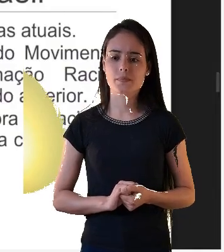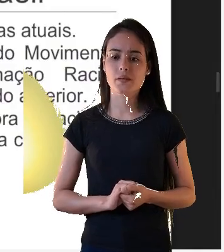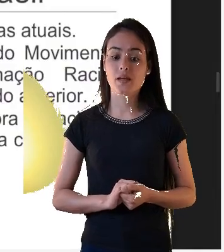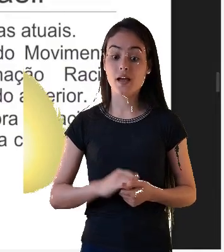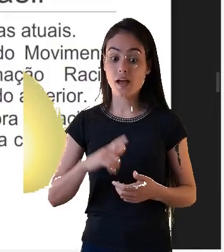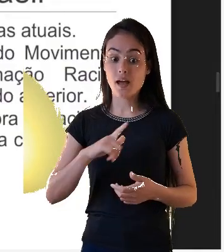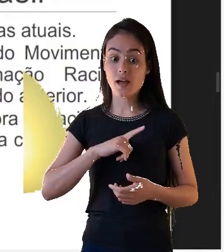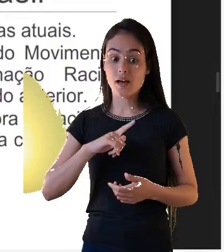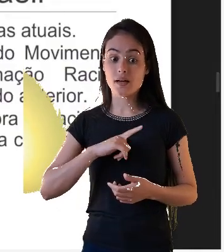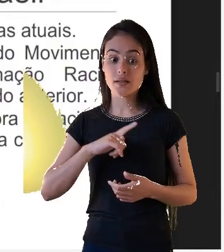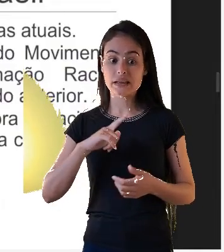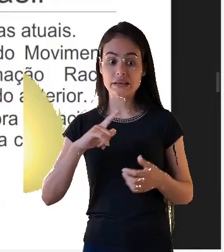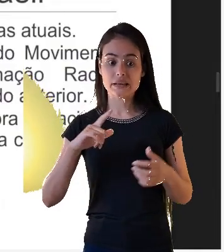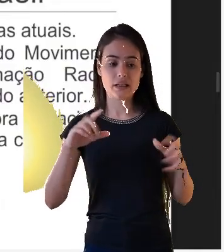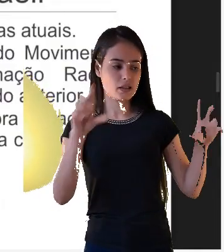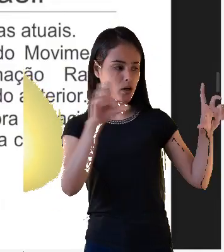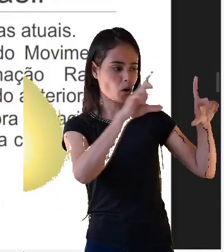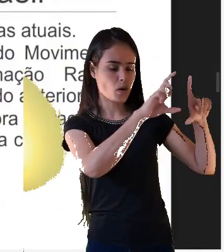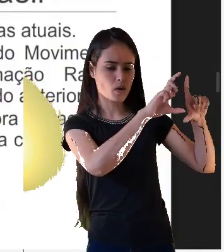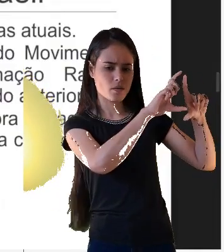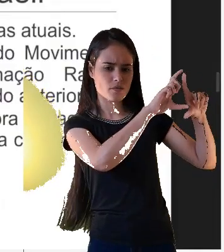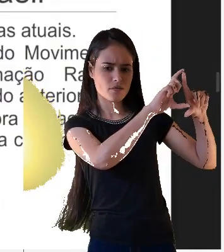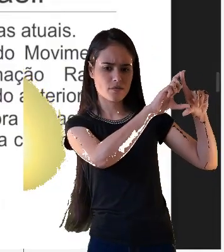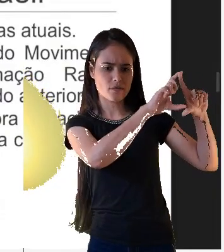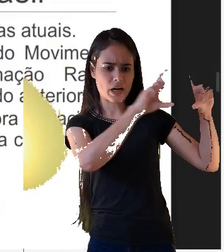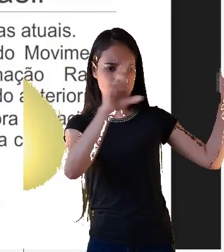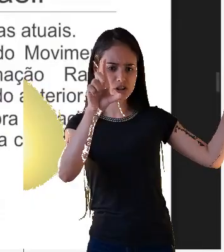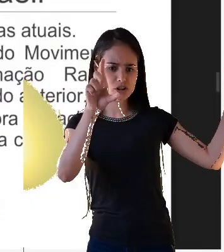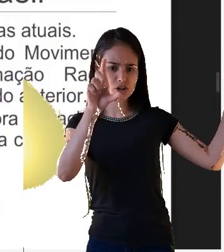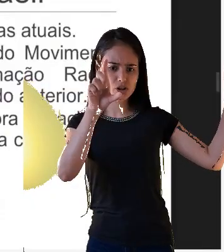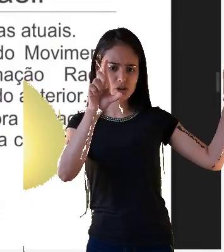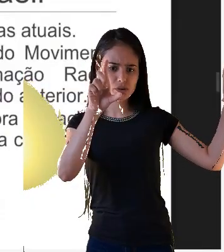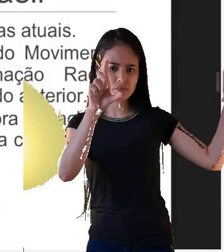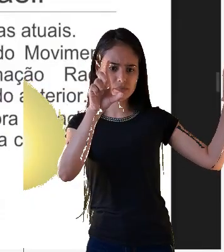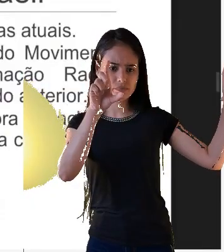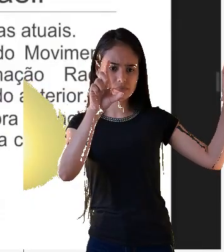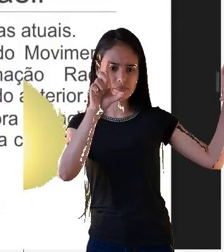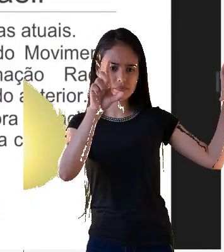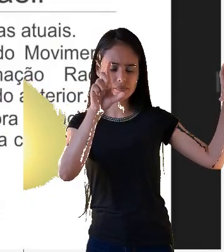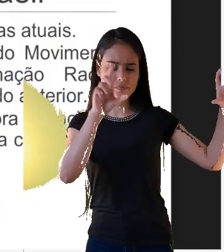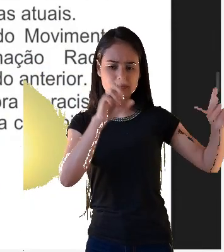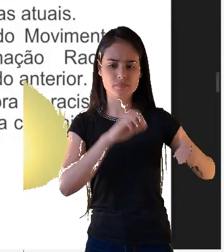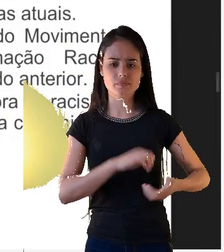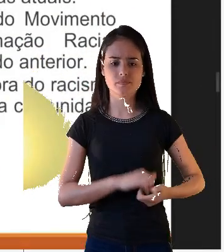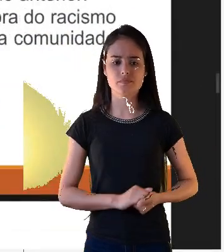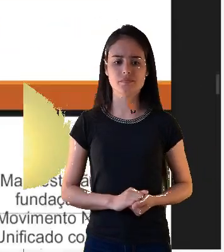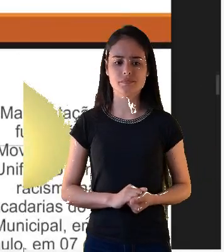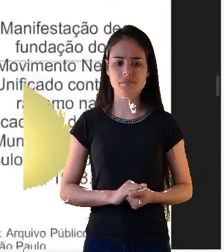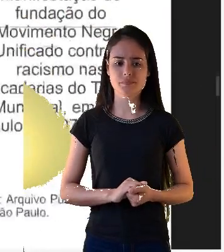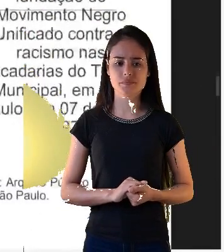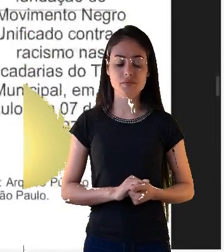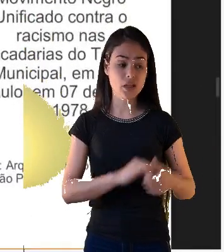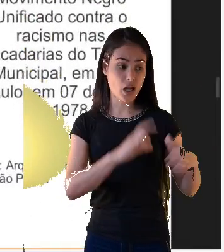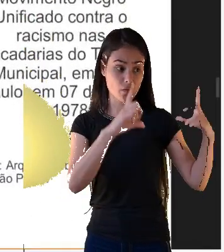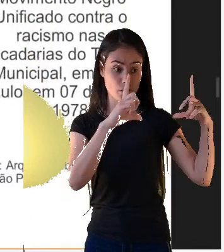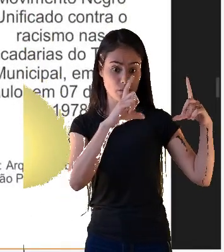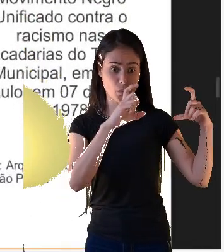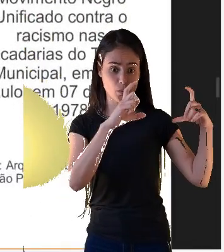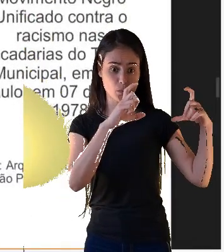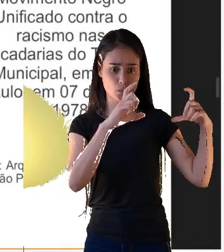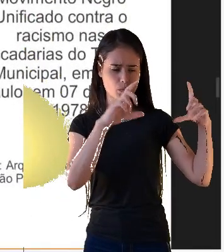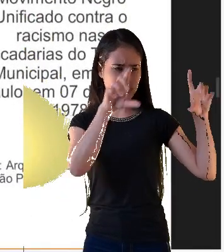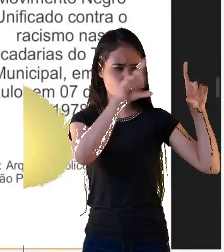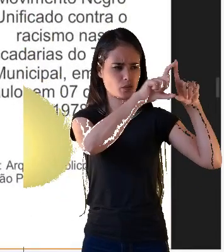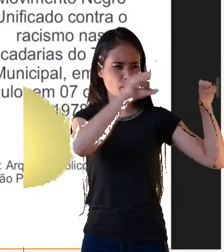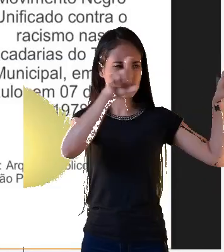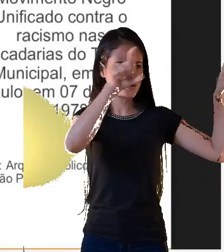que fala sobre a importância, né, do movimento negro. Pode passar, Lelo?